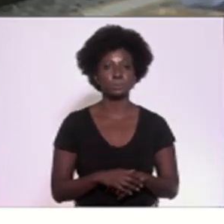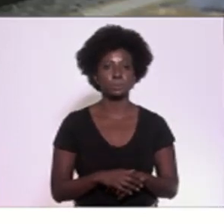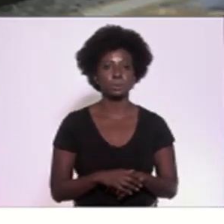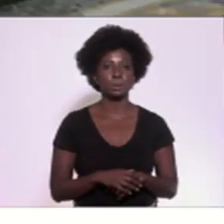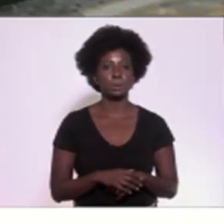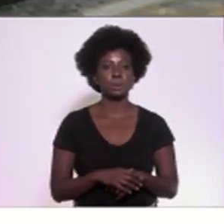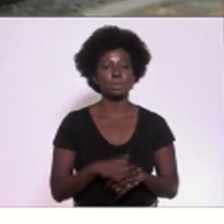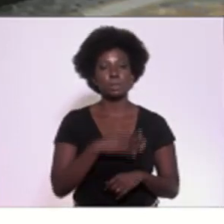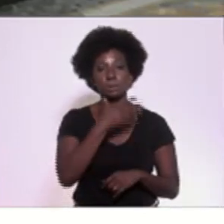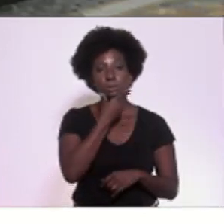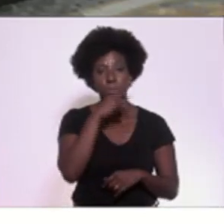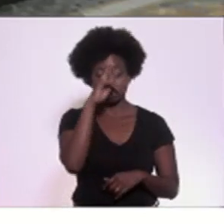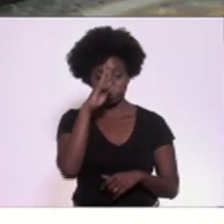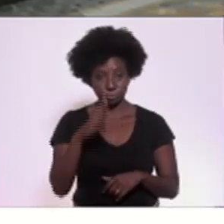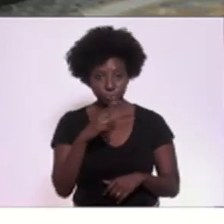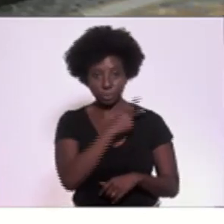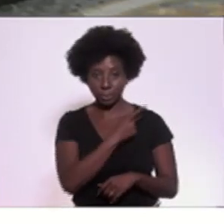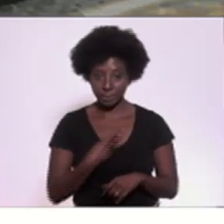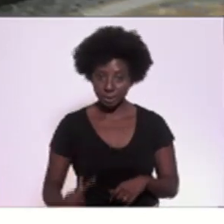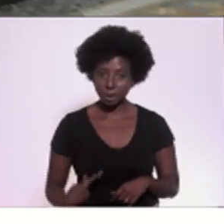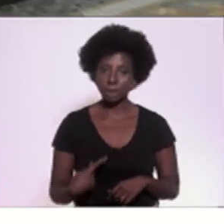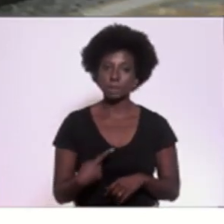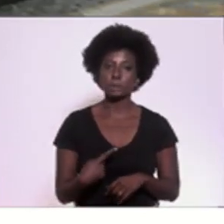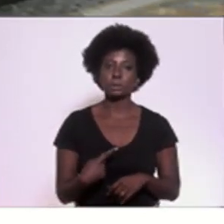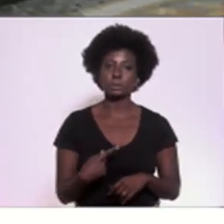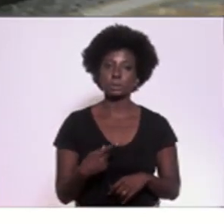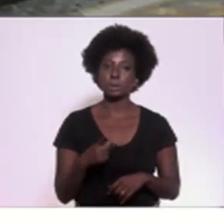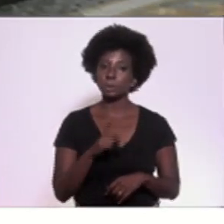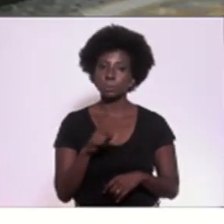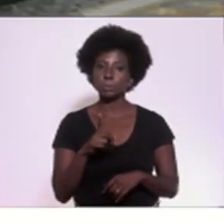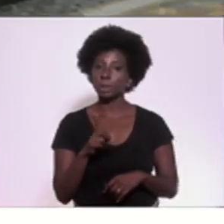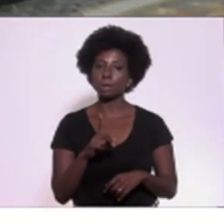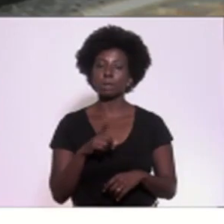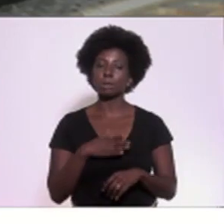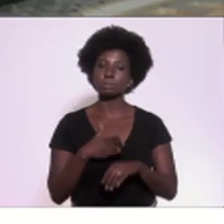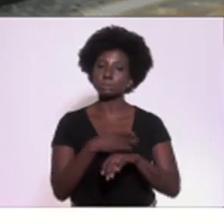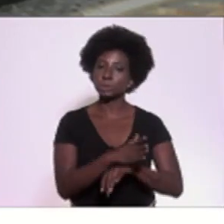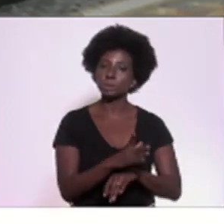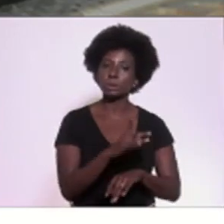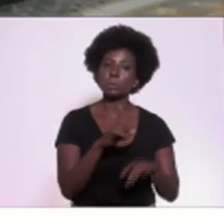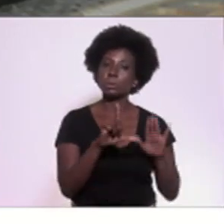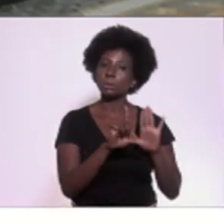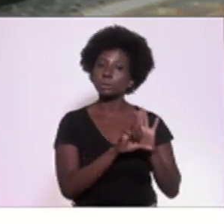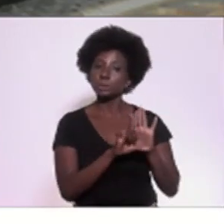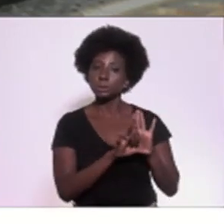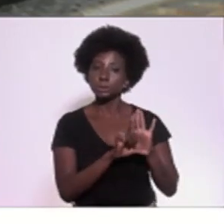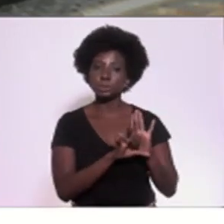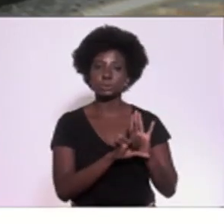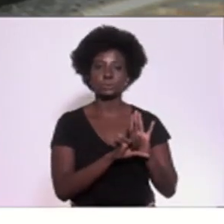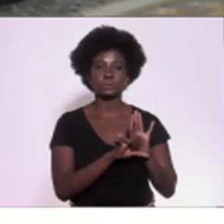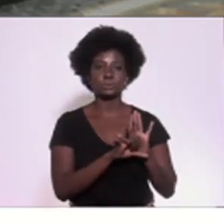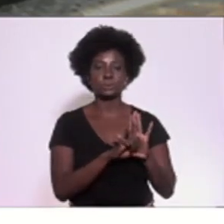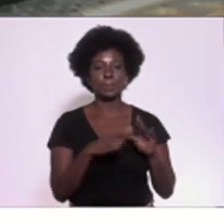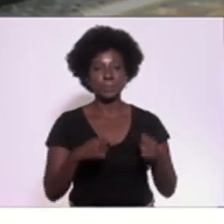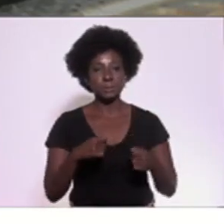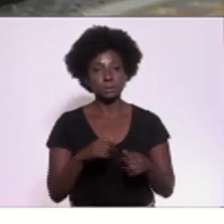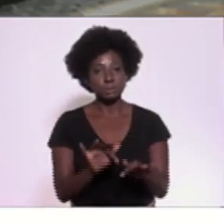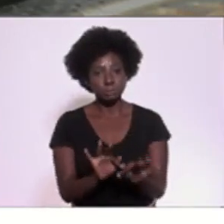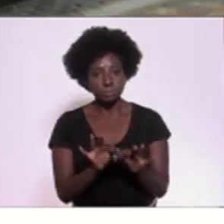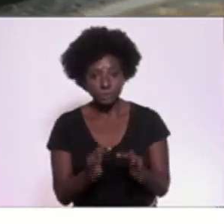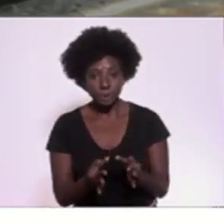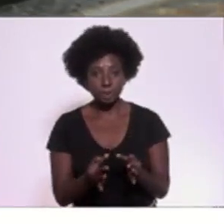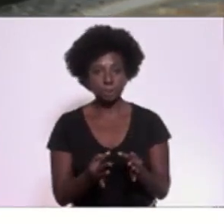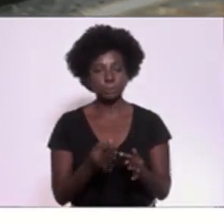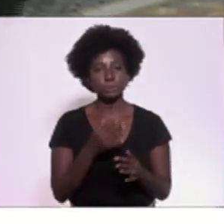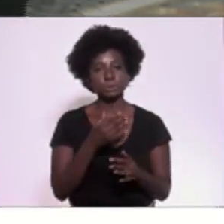Então, senhor presidente, não poderia ser indicação legislativa. Teria que ser uma indicação simples. Quando o senhor já